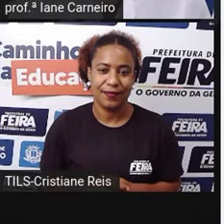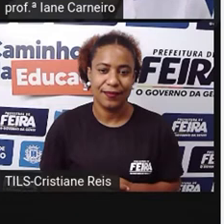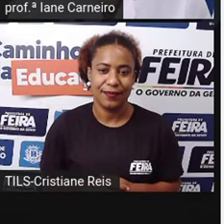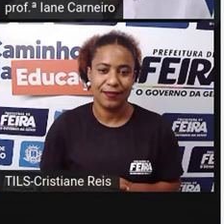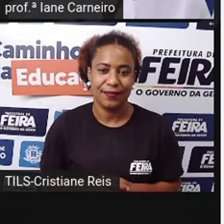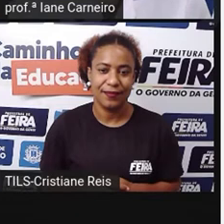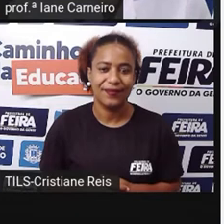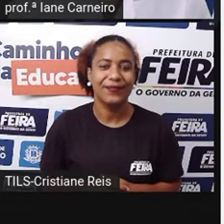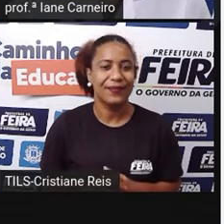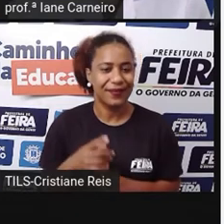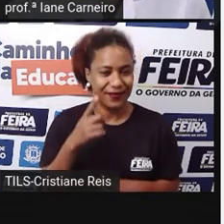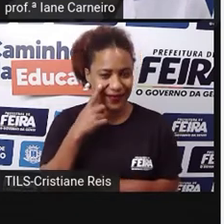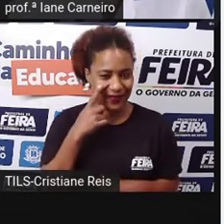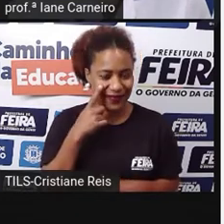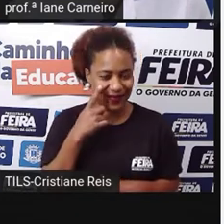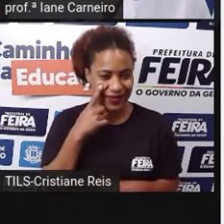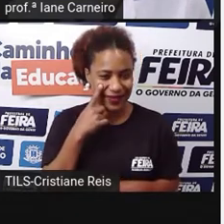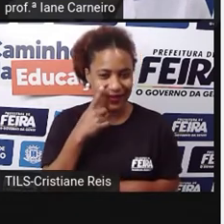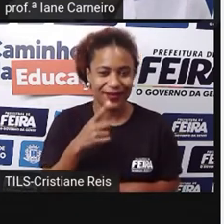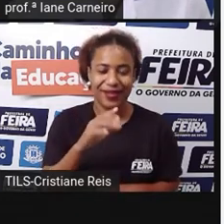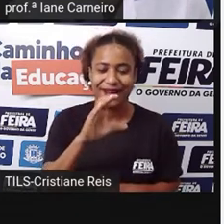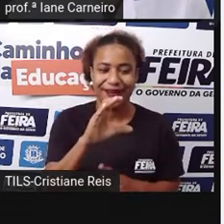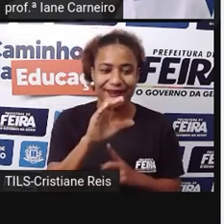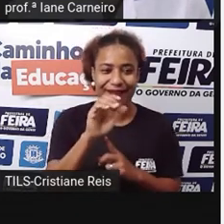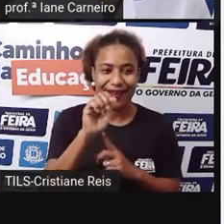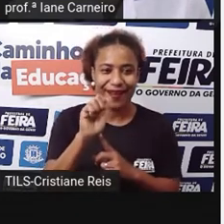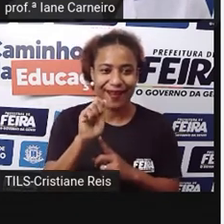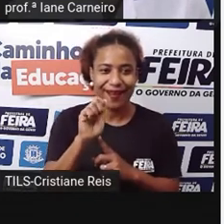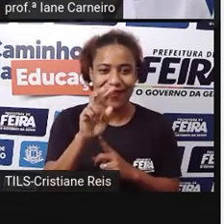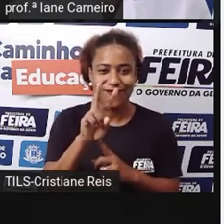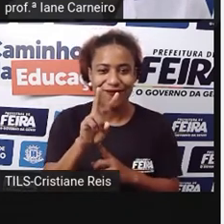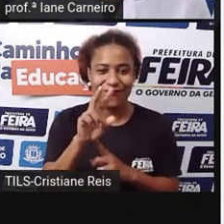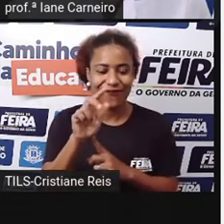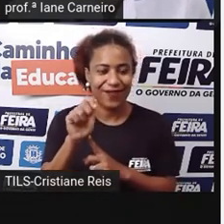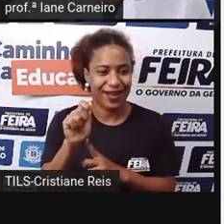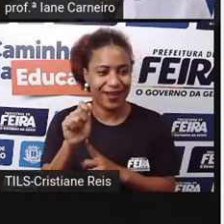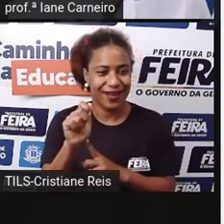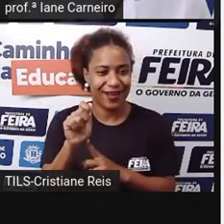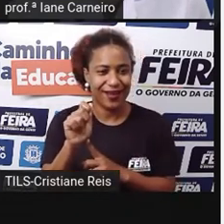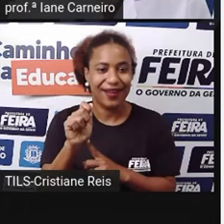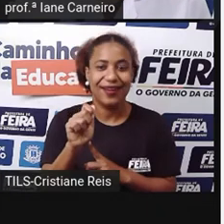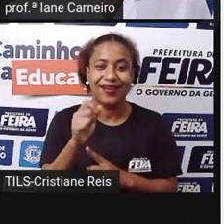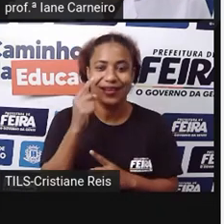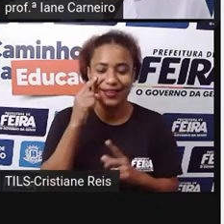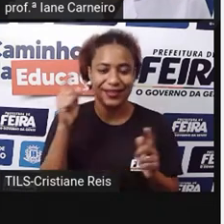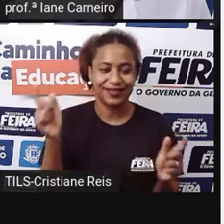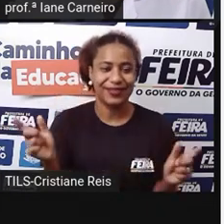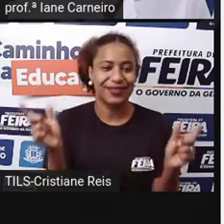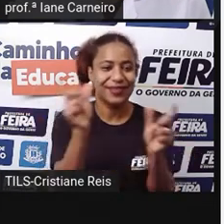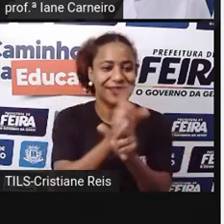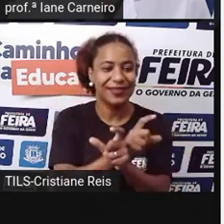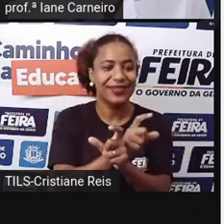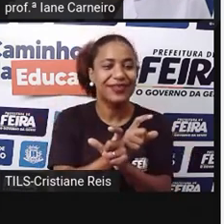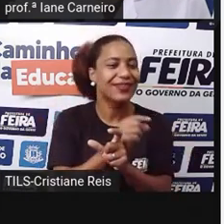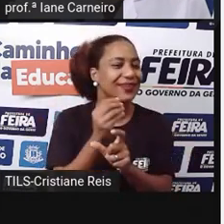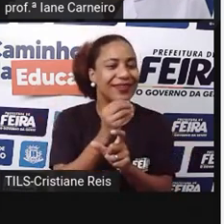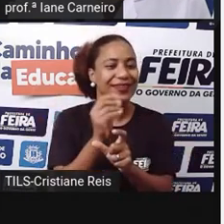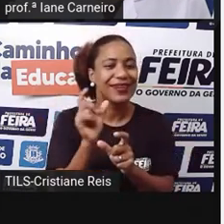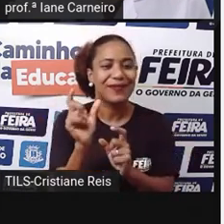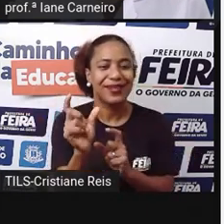Vamos para o próximo, ó. Cá, vá. Se eu inverter a posição, qual é a